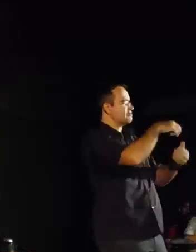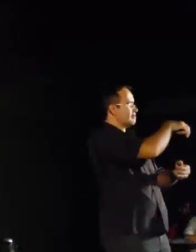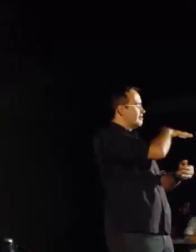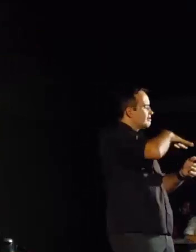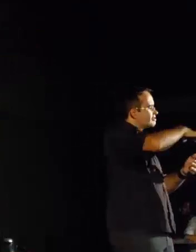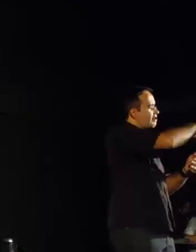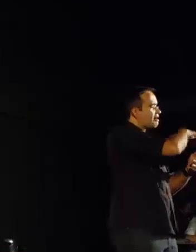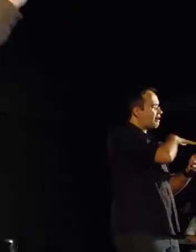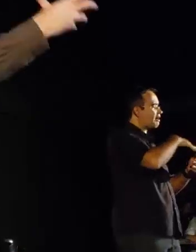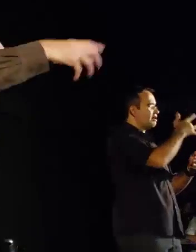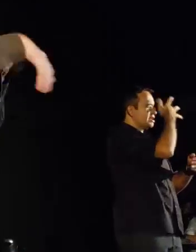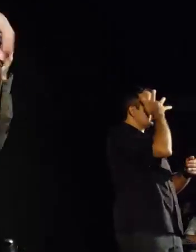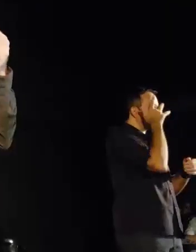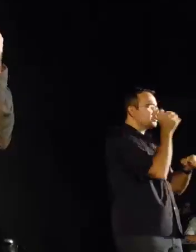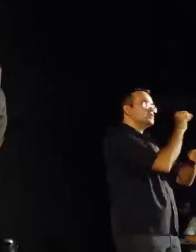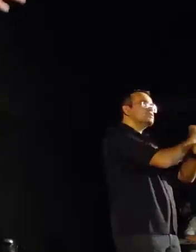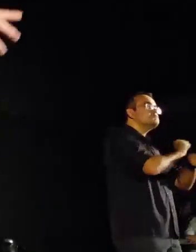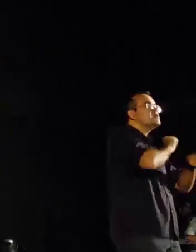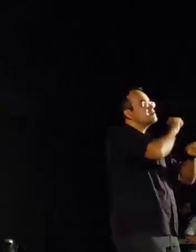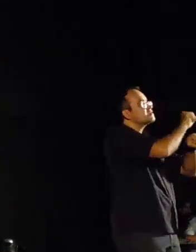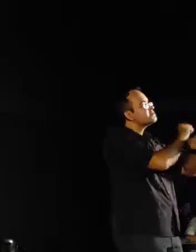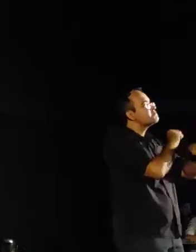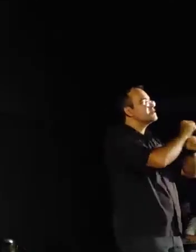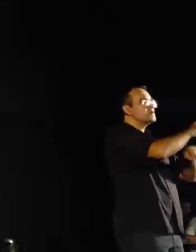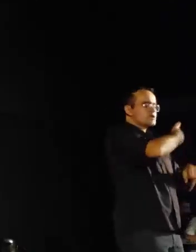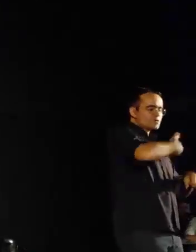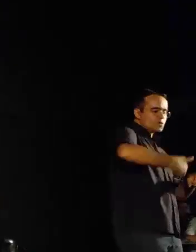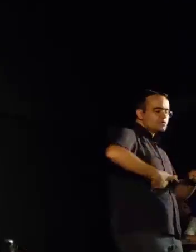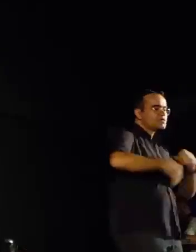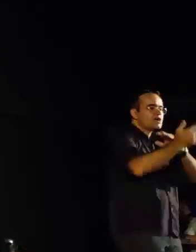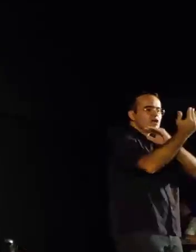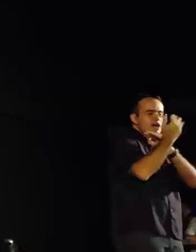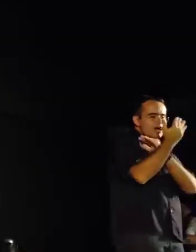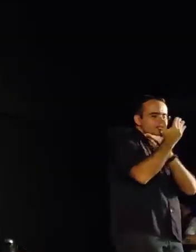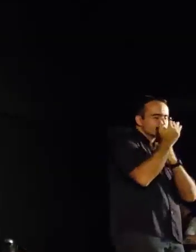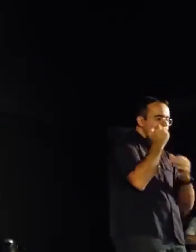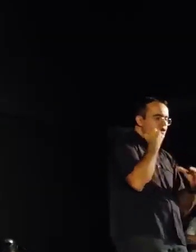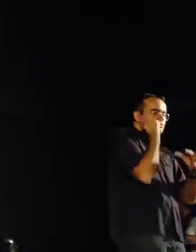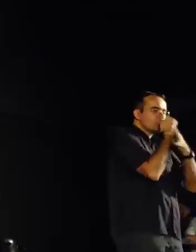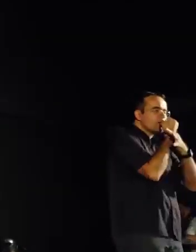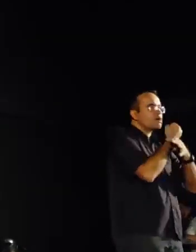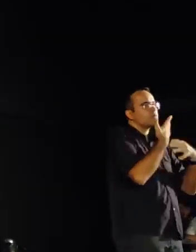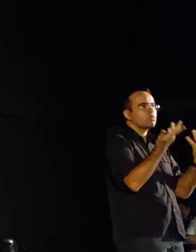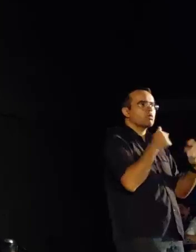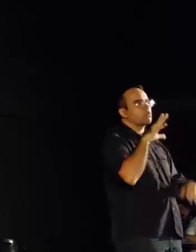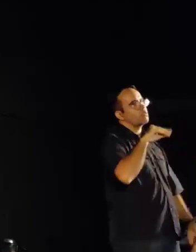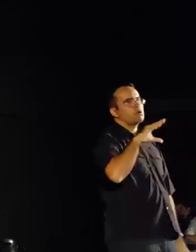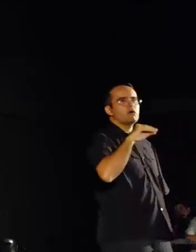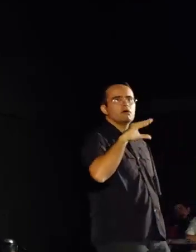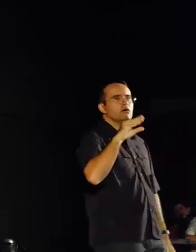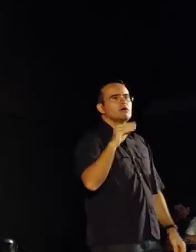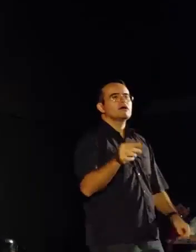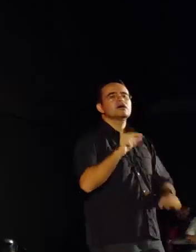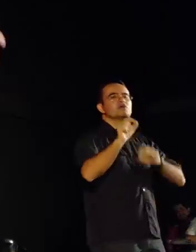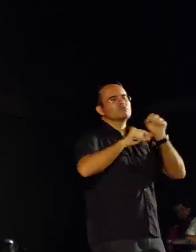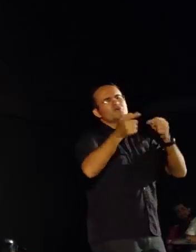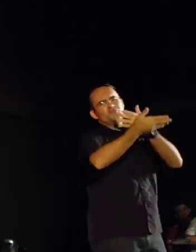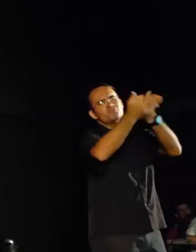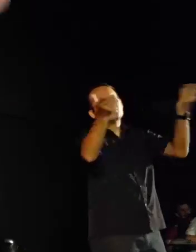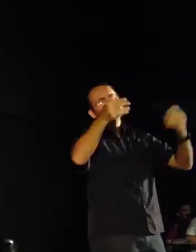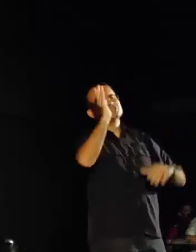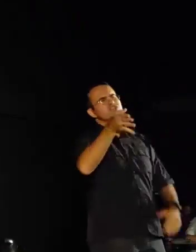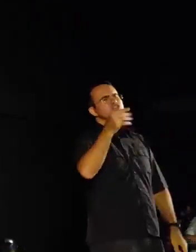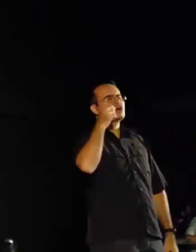da população ficar esperando uma relação com o Estado de proteção e blá, blá, blá, blá, blá, blá, sabe, que você já deve ter